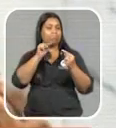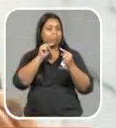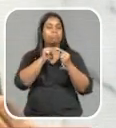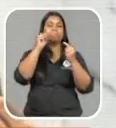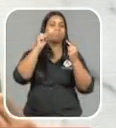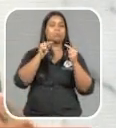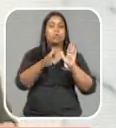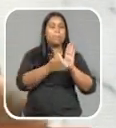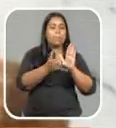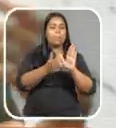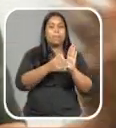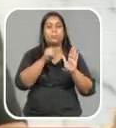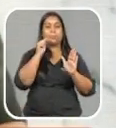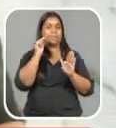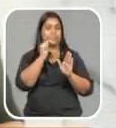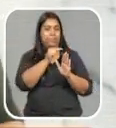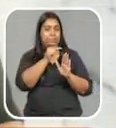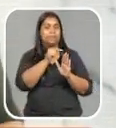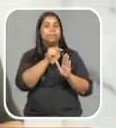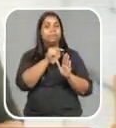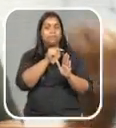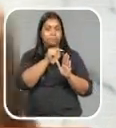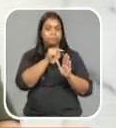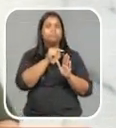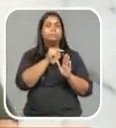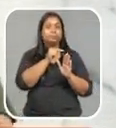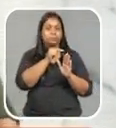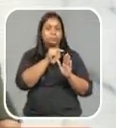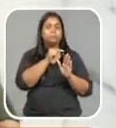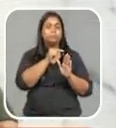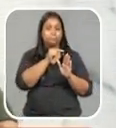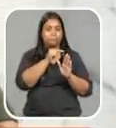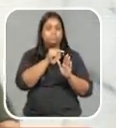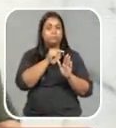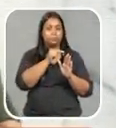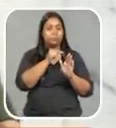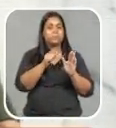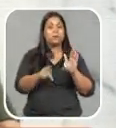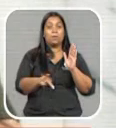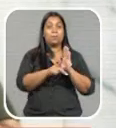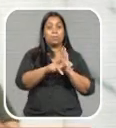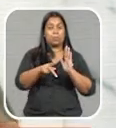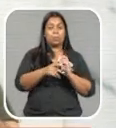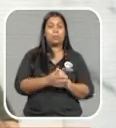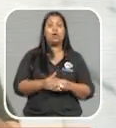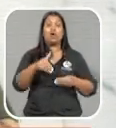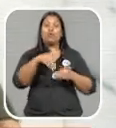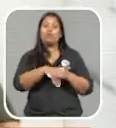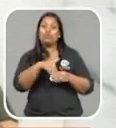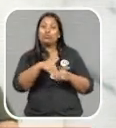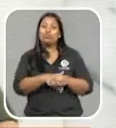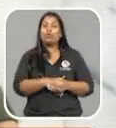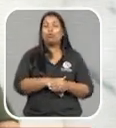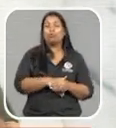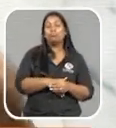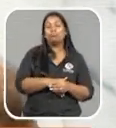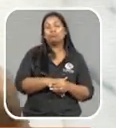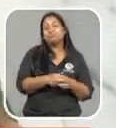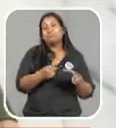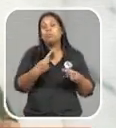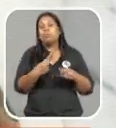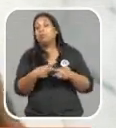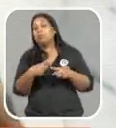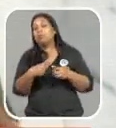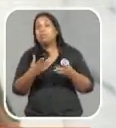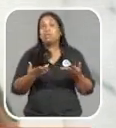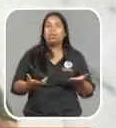quase fascista dele, ultraliberal de Estado, votou mais porque tem alguma mágoa do passado,